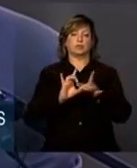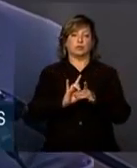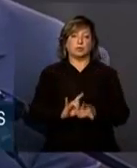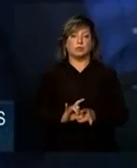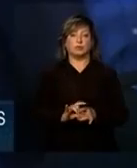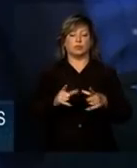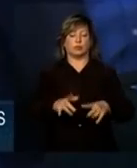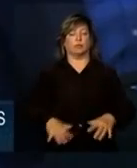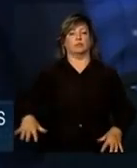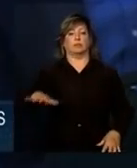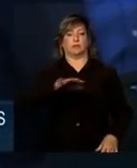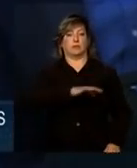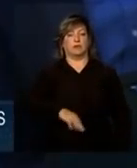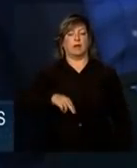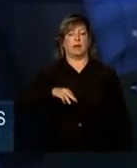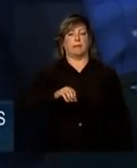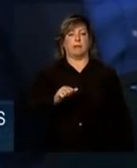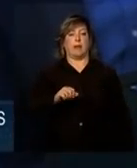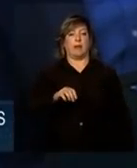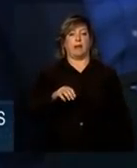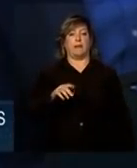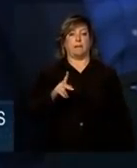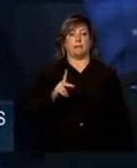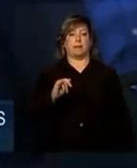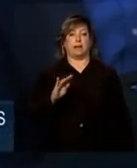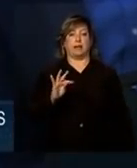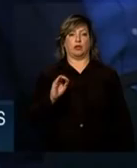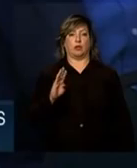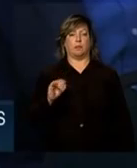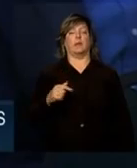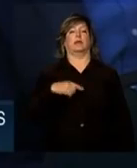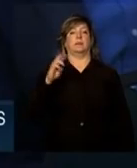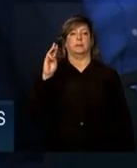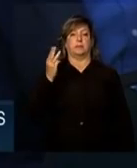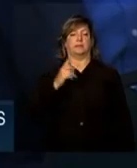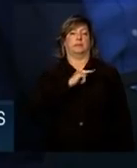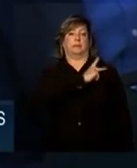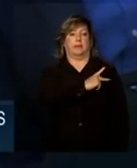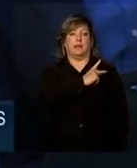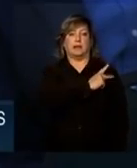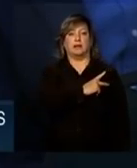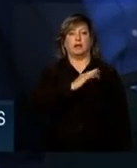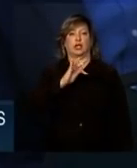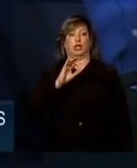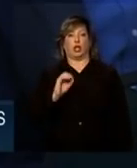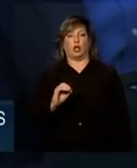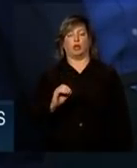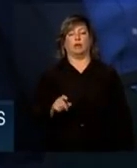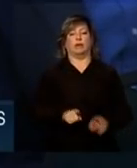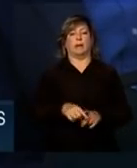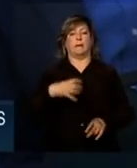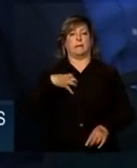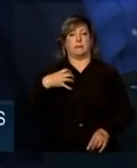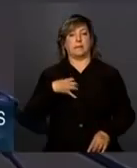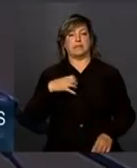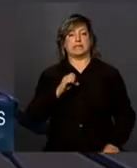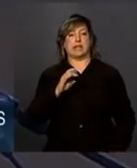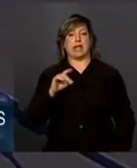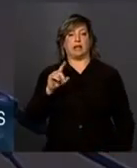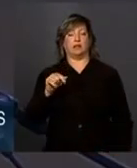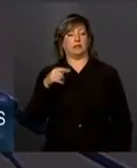do Mapitoba, da região do Piauí, do Maranhão, do Tocantins e da Bahia, dos Cerrados